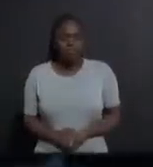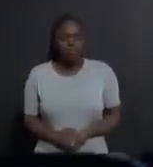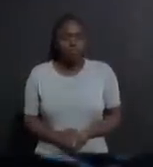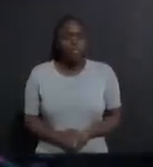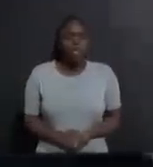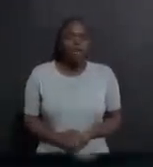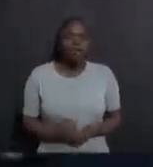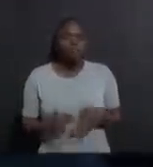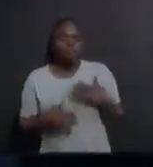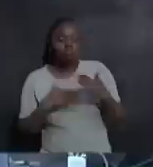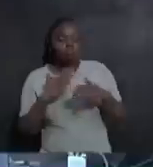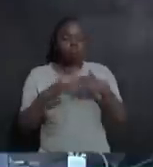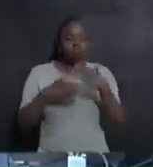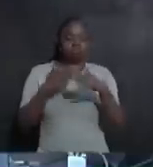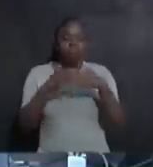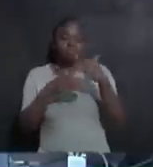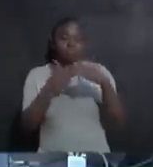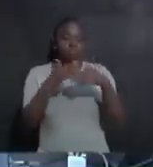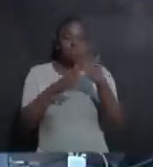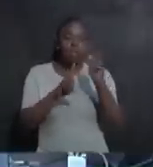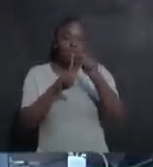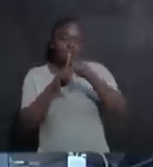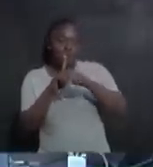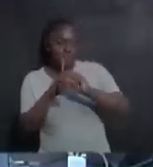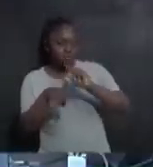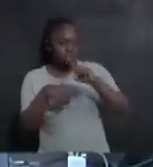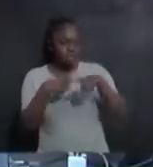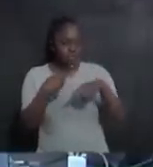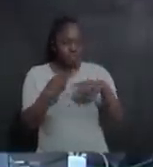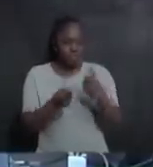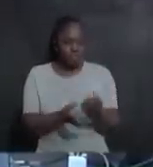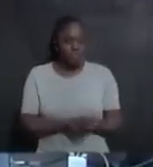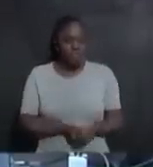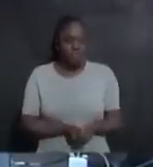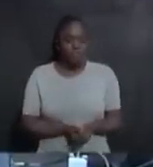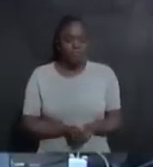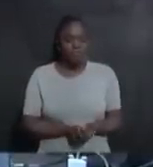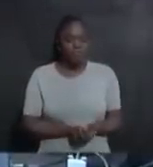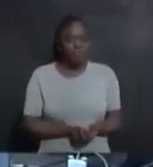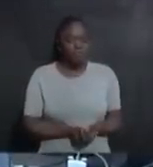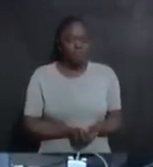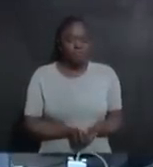Passa-se o tempo, meses depois, esse rapaz está,